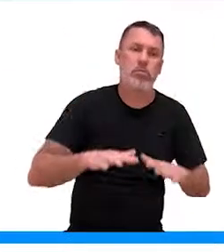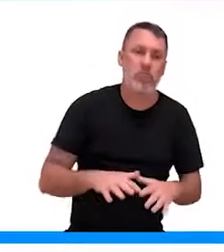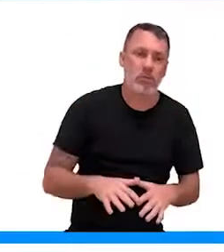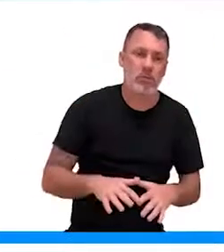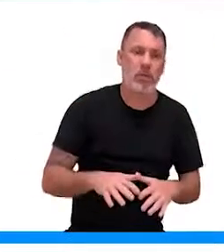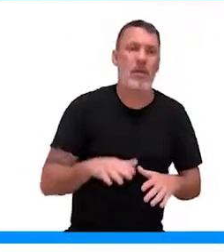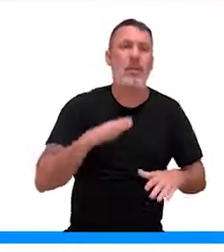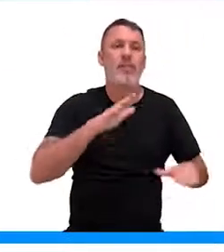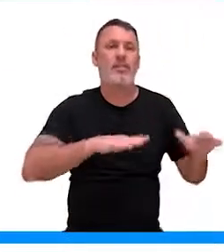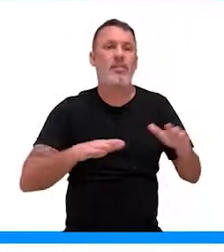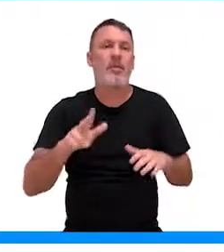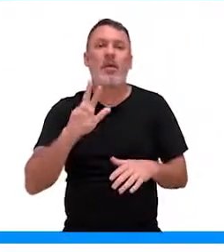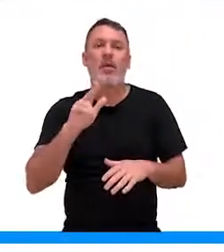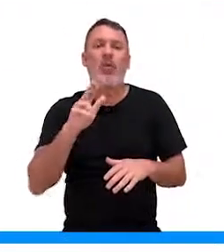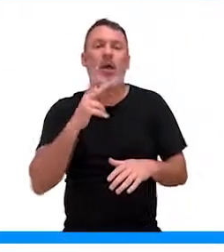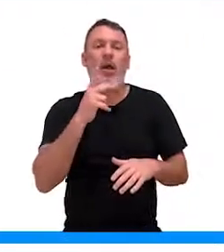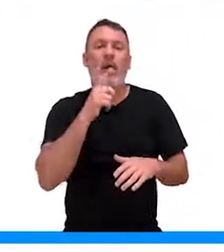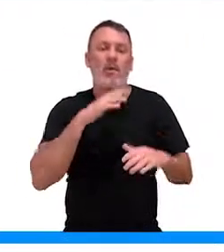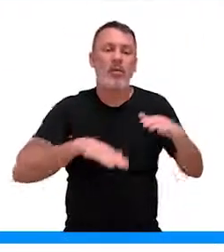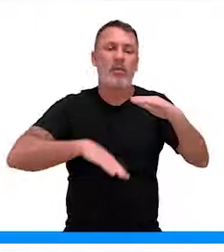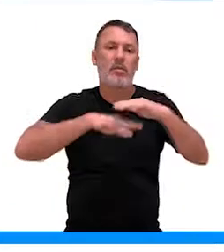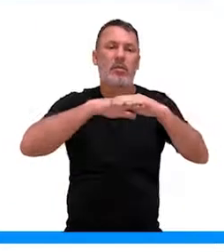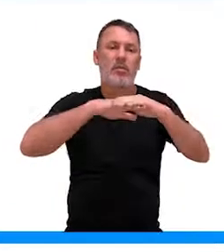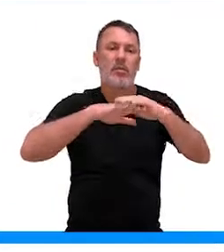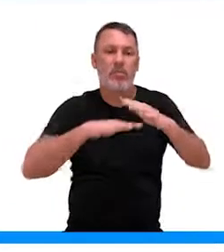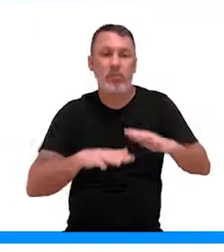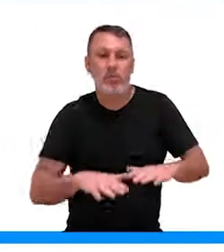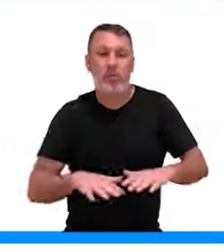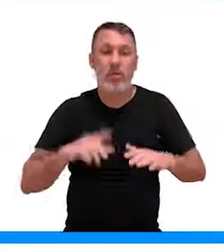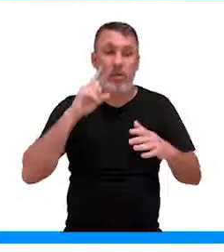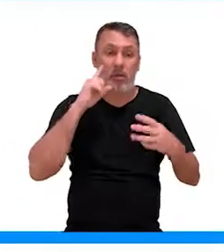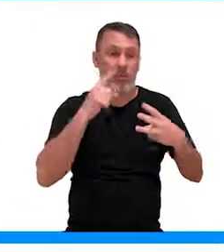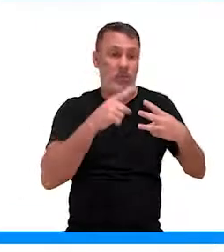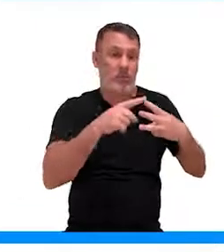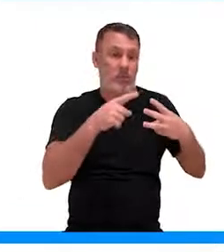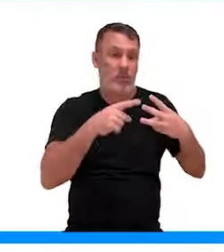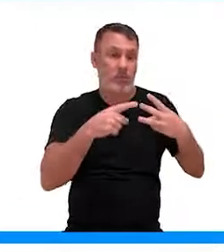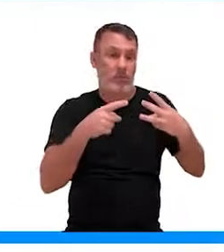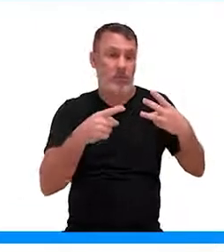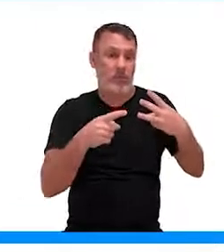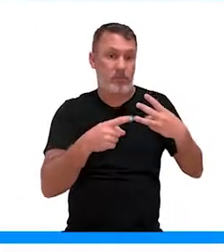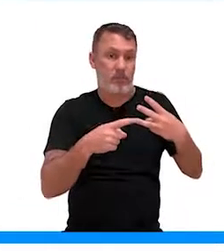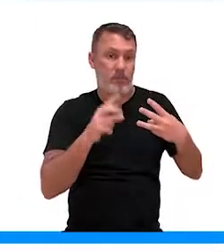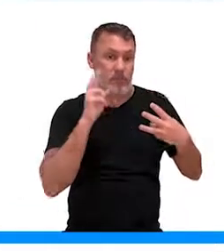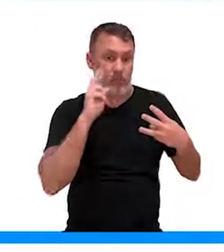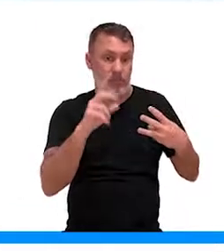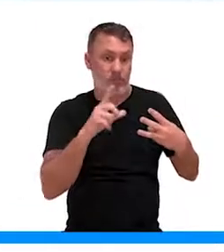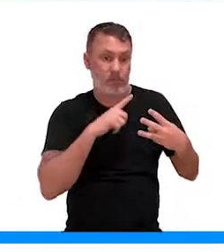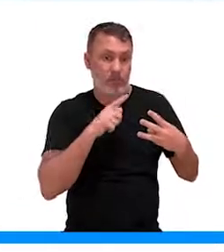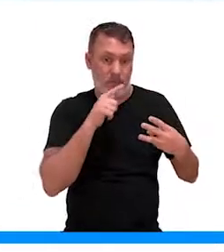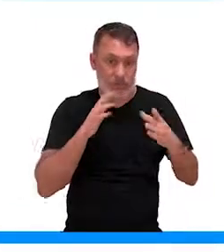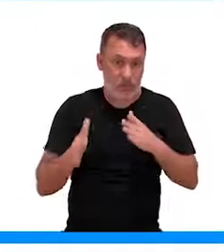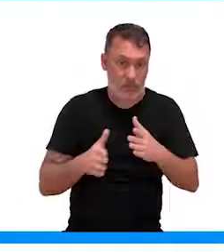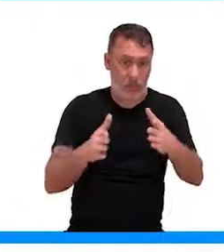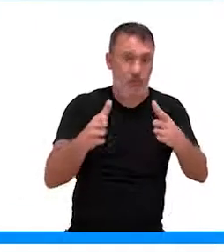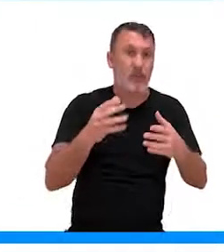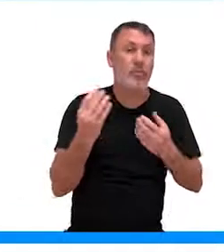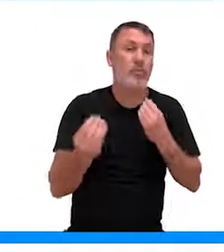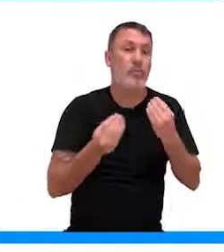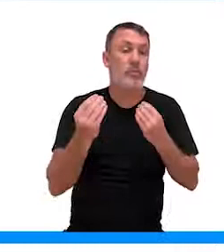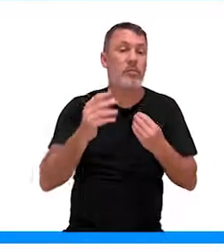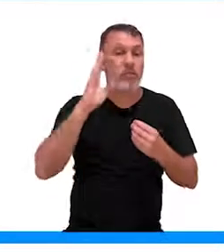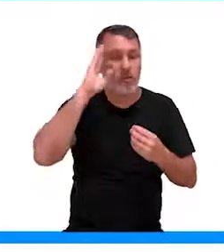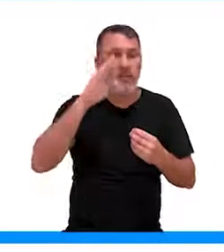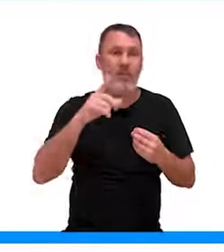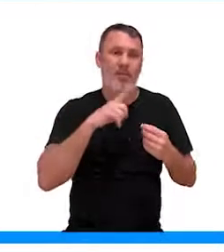elas são alimentadas predominantemente pelas chuvas, um regime pluvial. Opa, peraí! As águas desse rio elas são alimentadas pelo derretimento